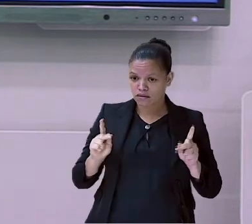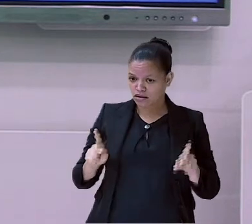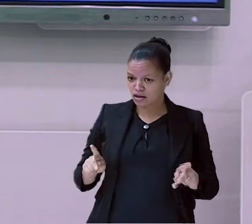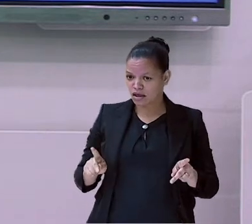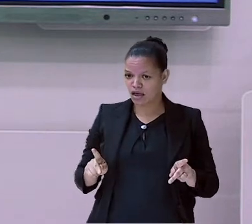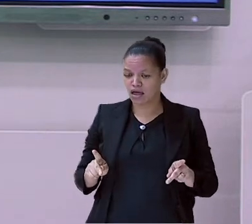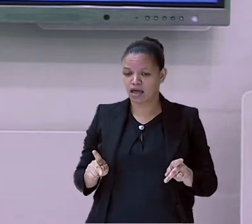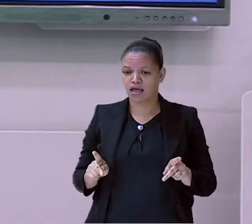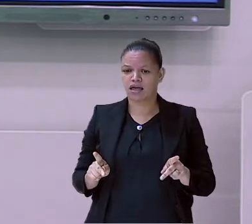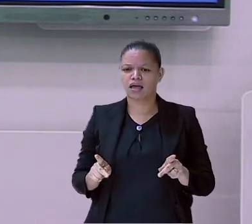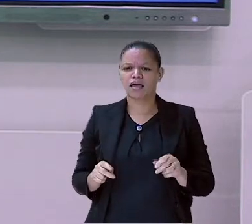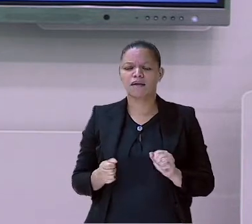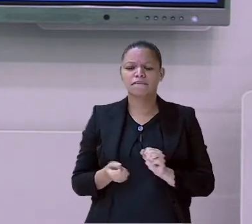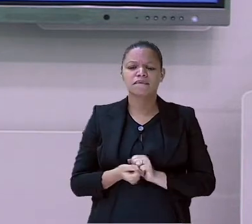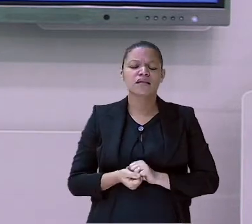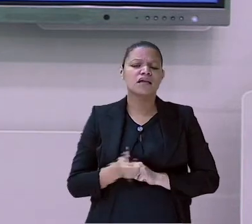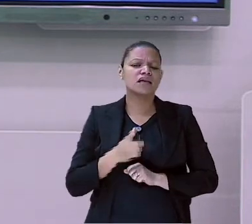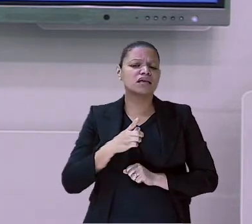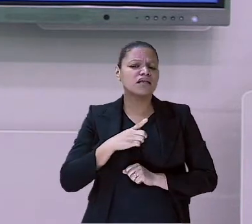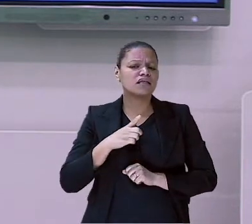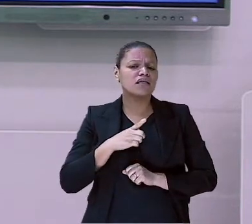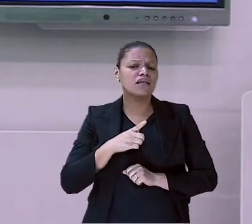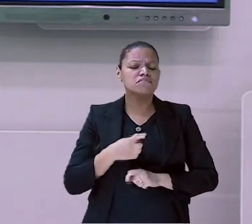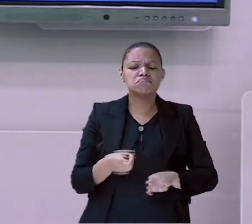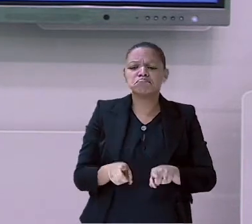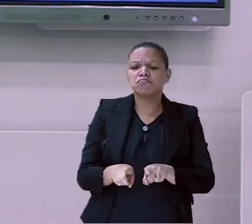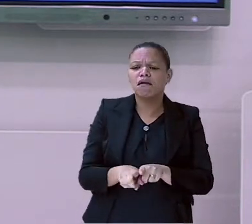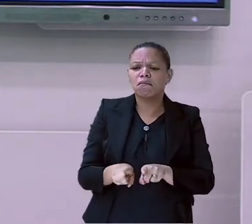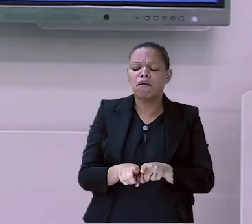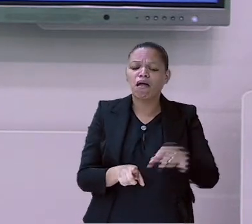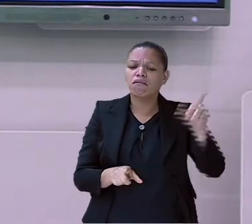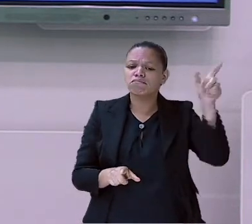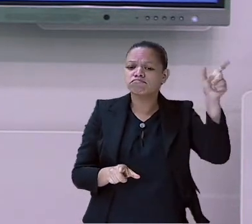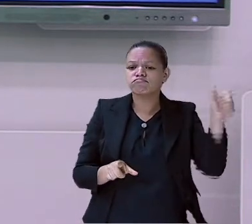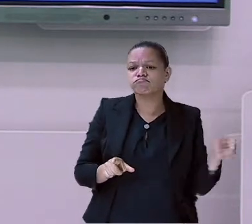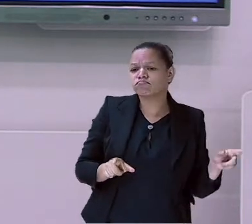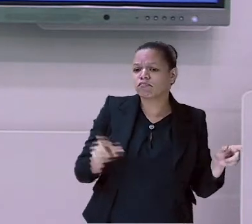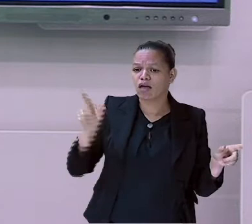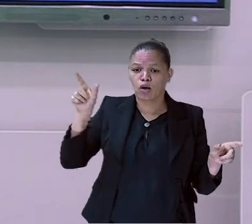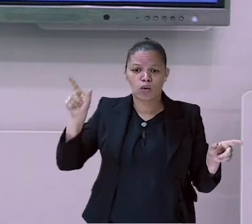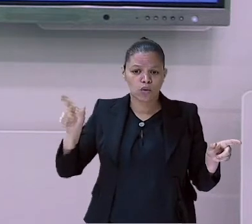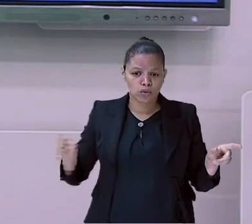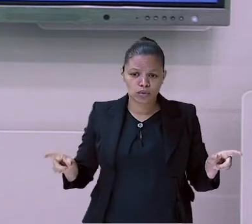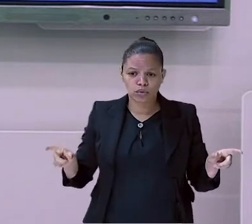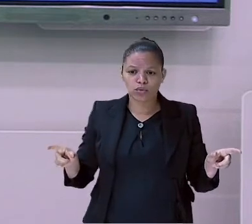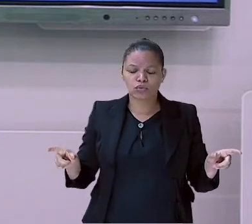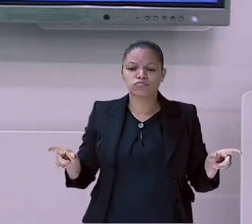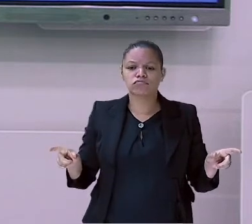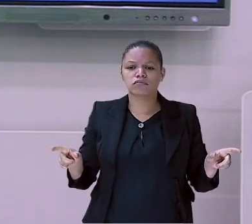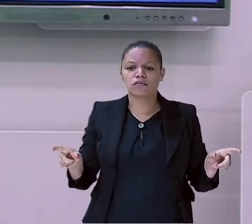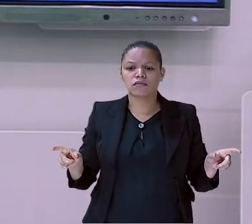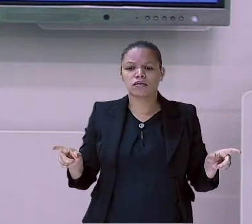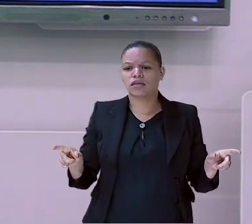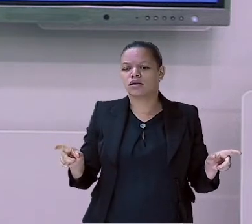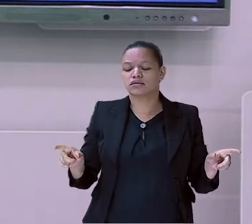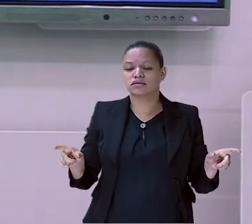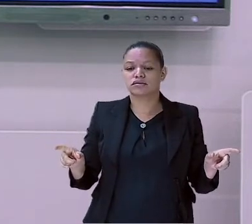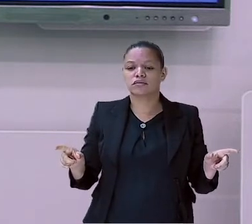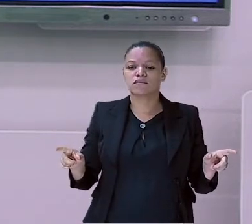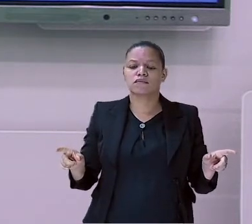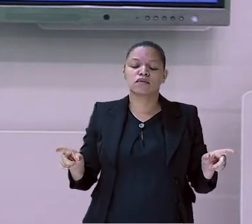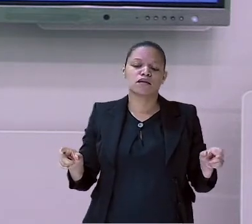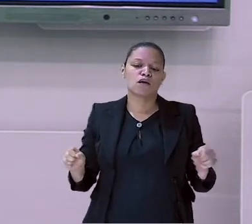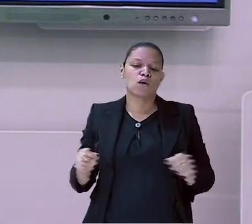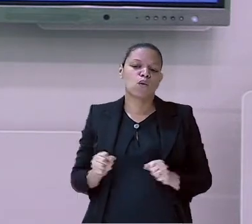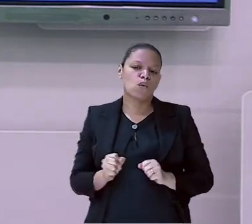semanas ou 5 semanas, sendo aí, né, não dando aí completas, tá? Incompleta. Então,